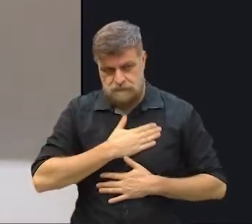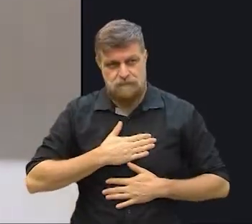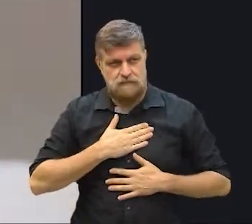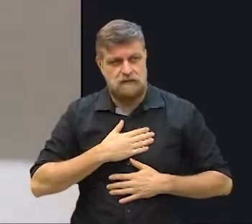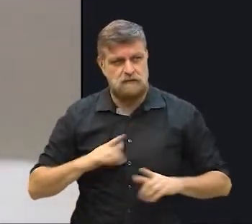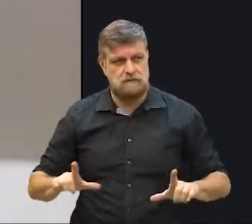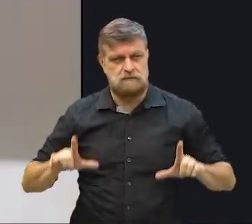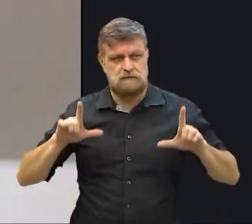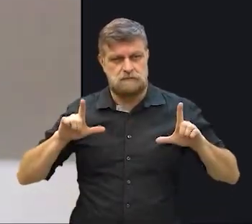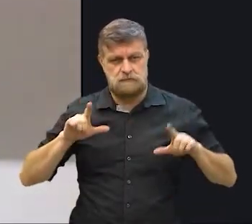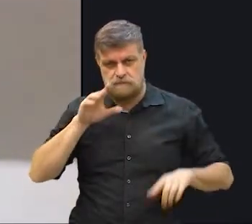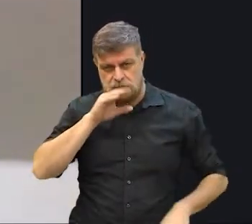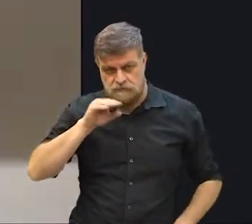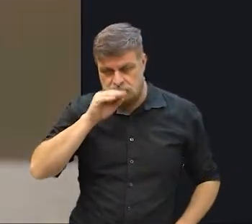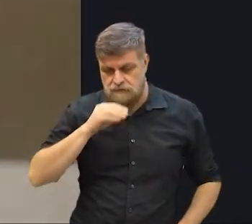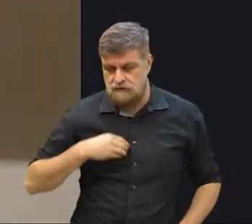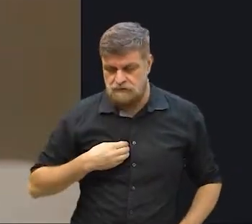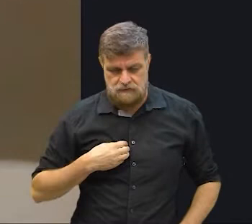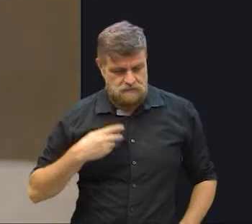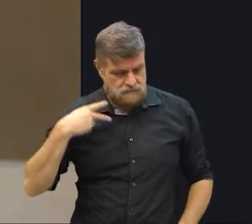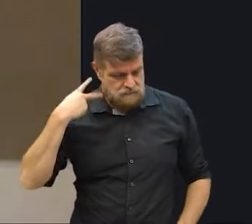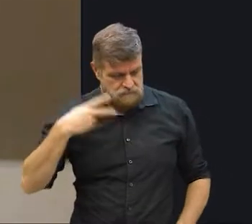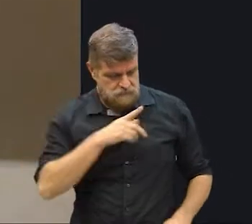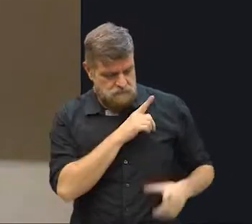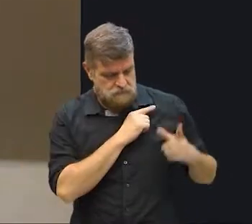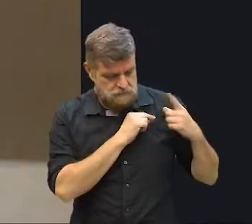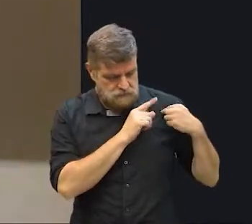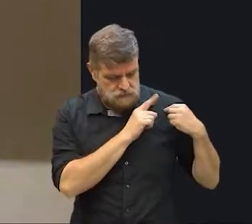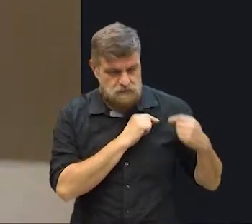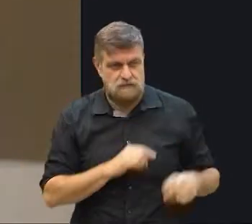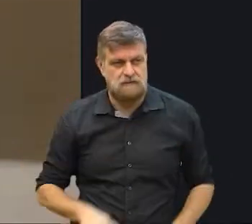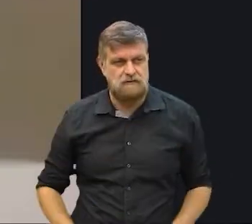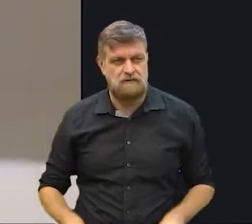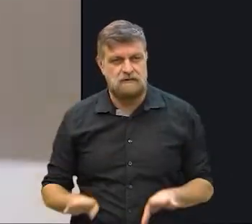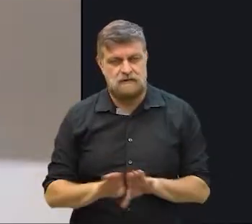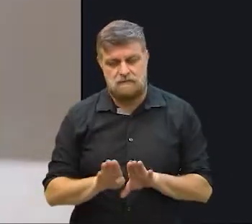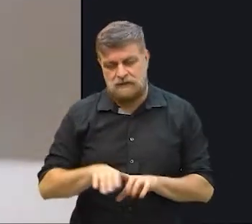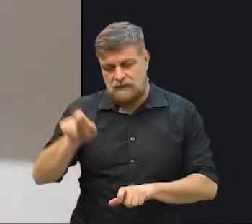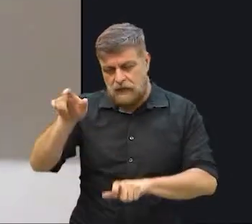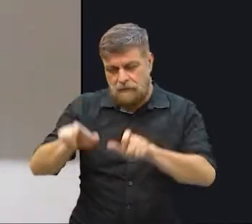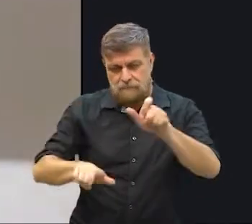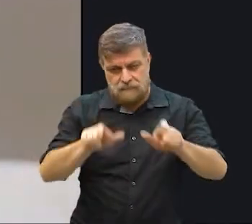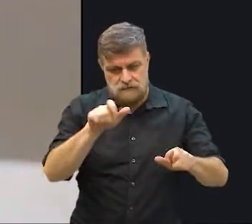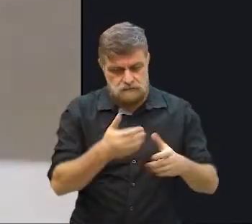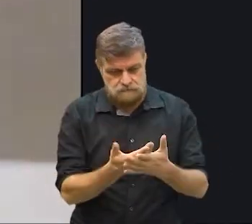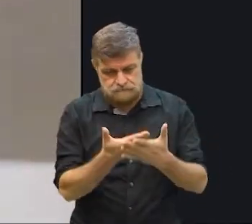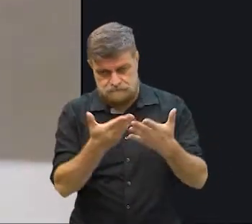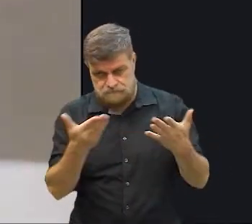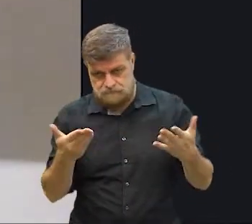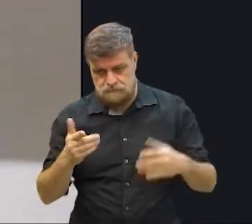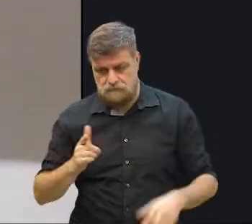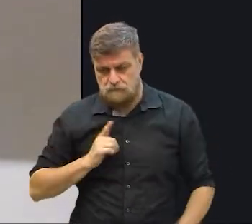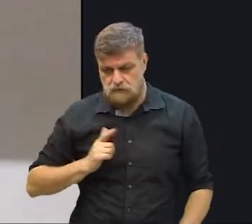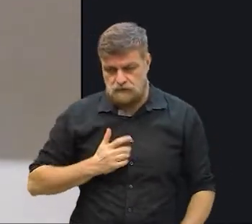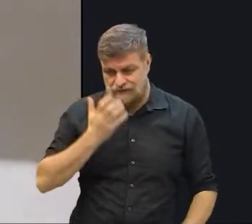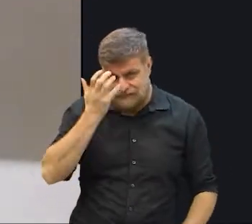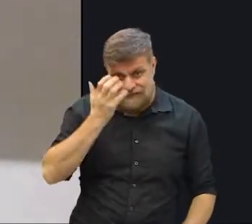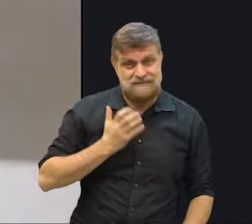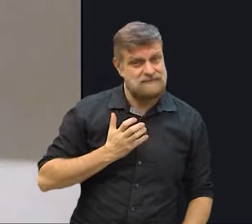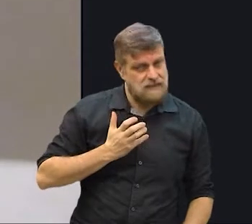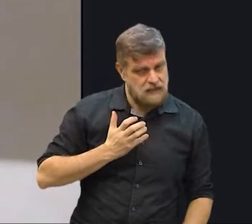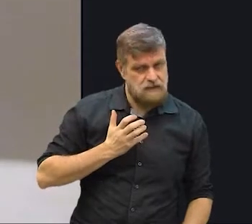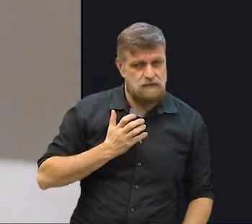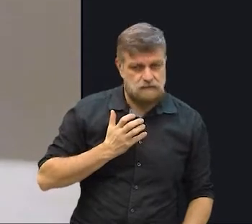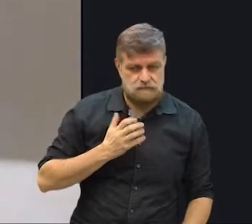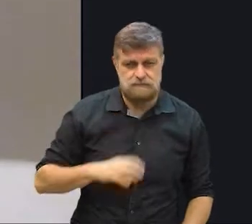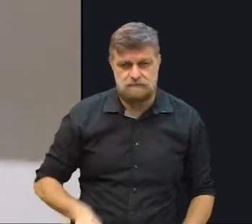uma honra estar aqui. Boa tarde, vereador, major, estar na presença de pessoas ilustres que levam a